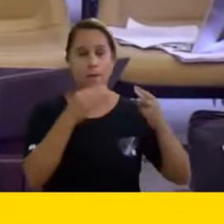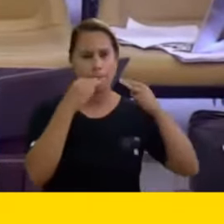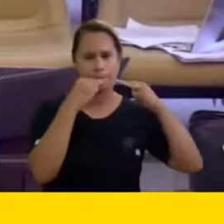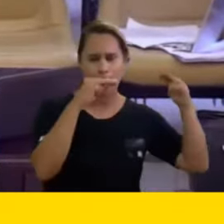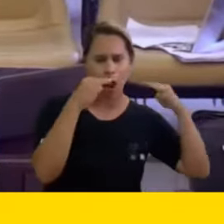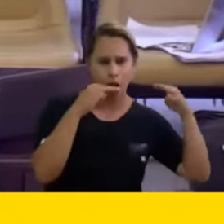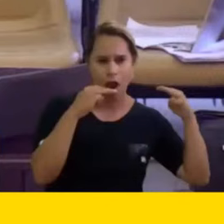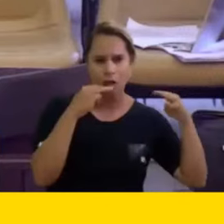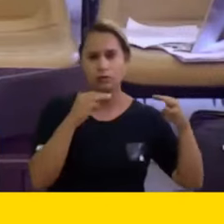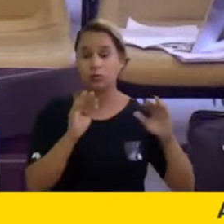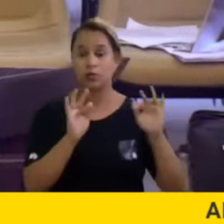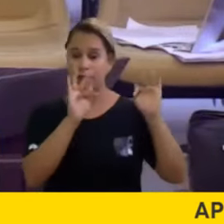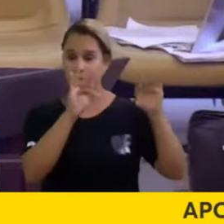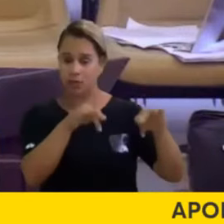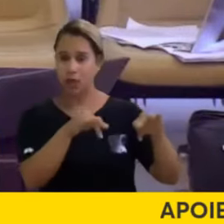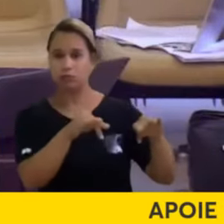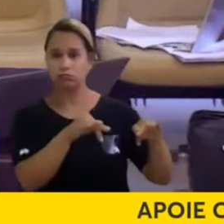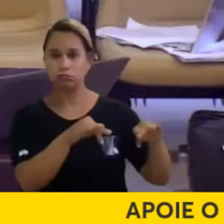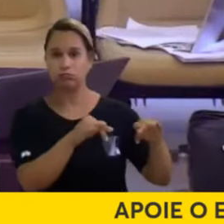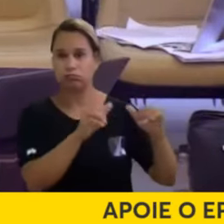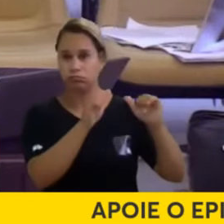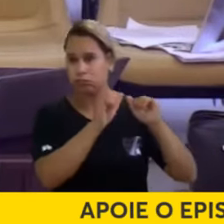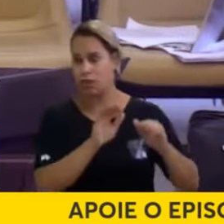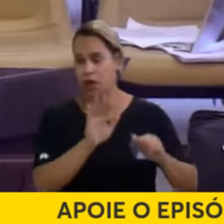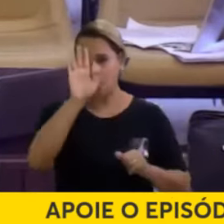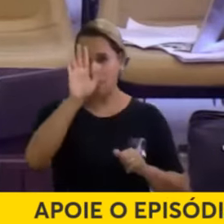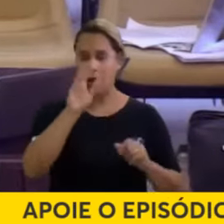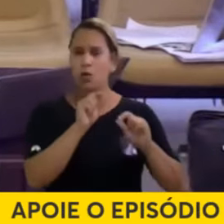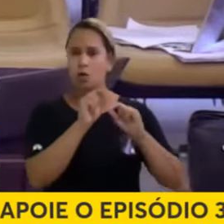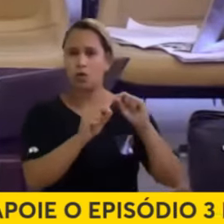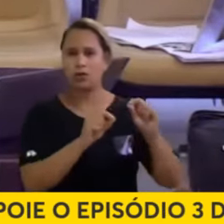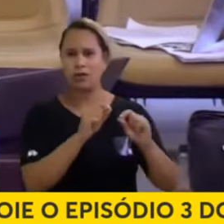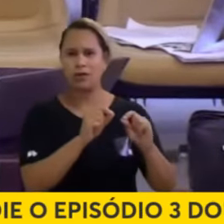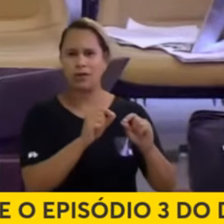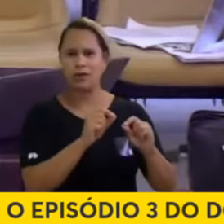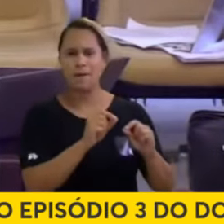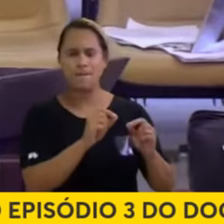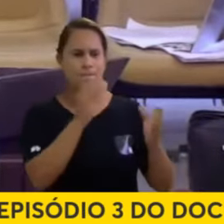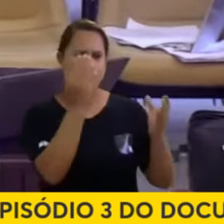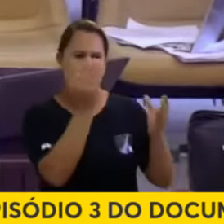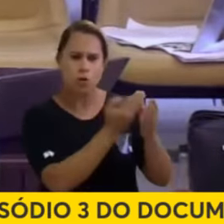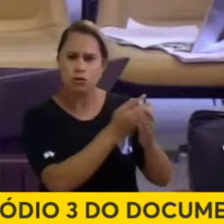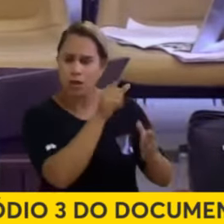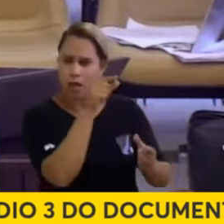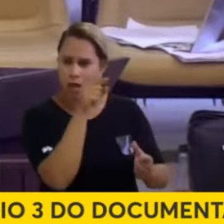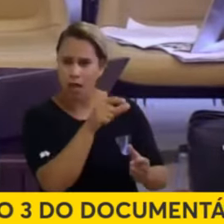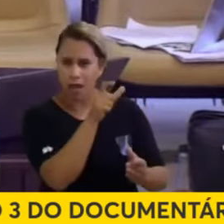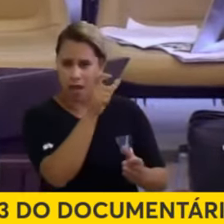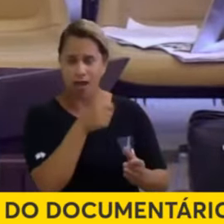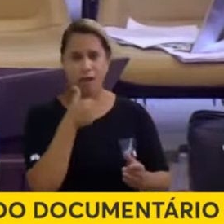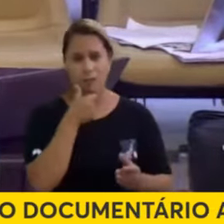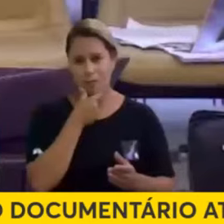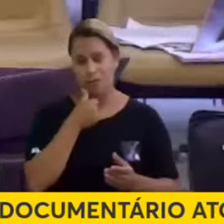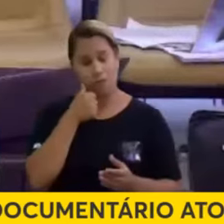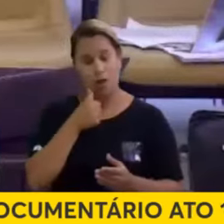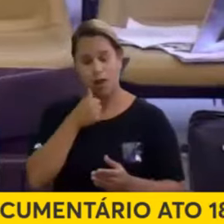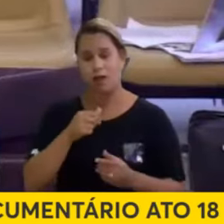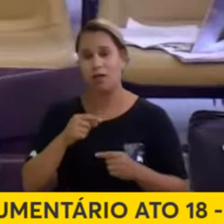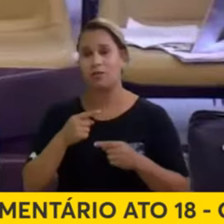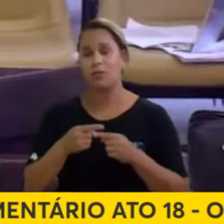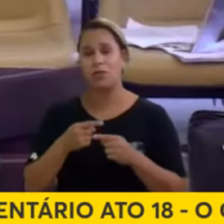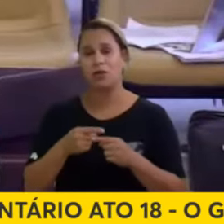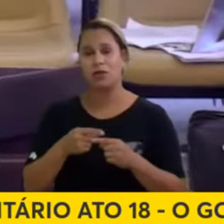final da campanha processa ela e diz que ela pagou despesa de campanha na pré-campanha aqui no Sérgio moro não tem dinheiro eh privado é só